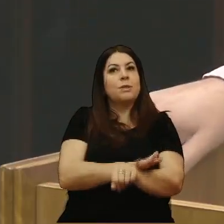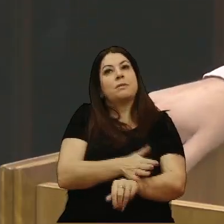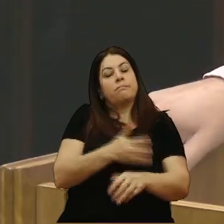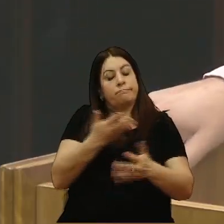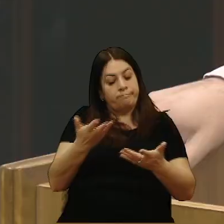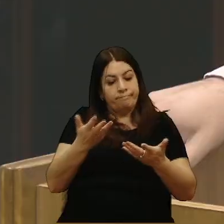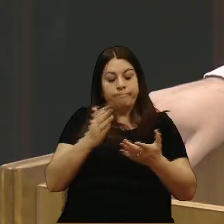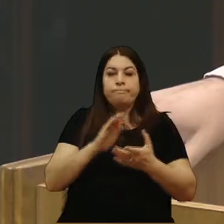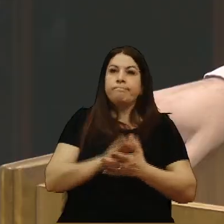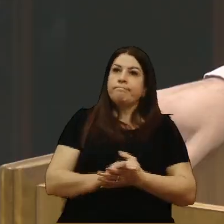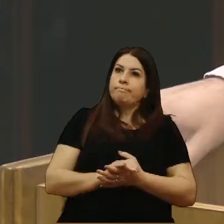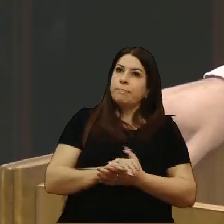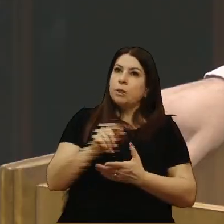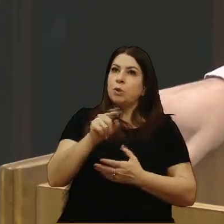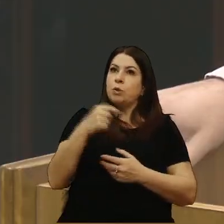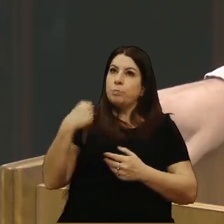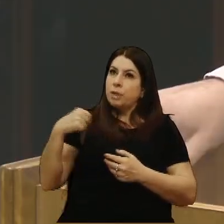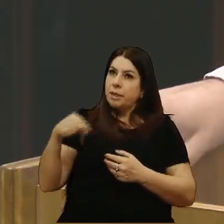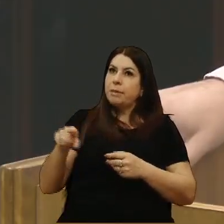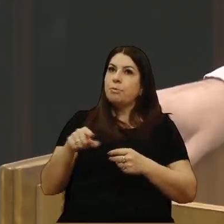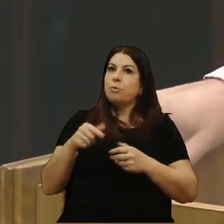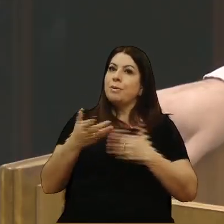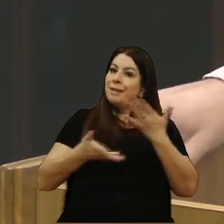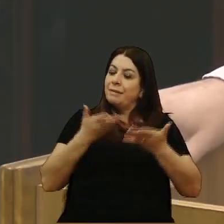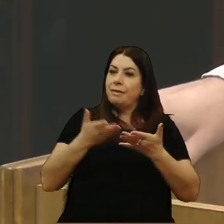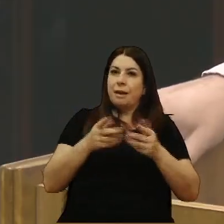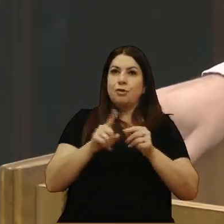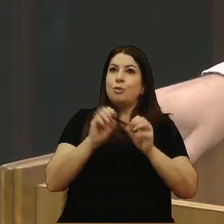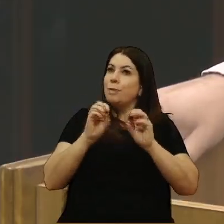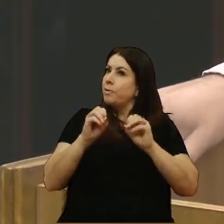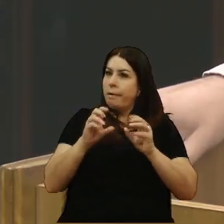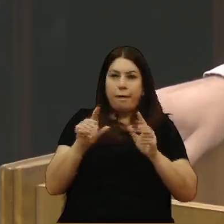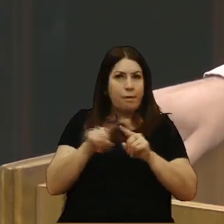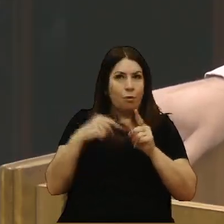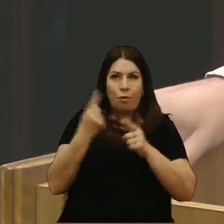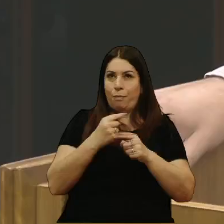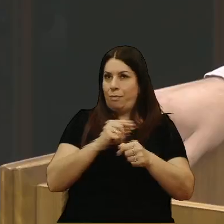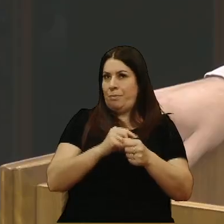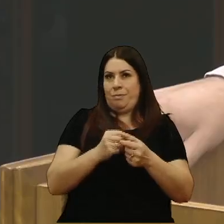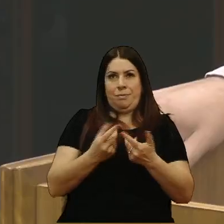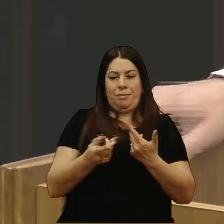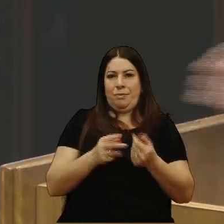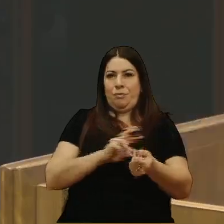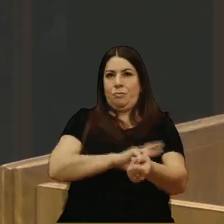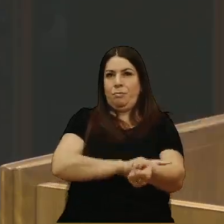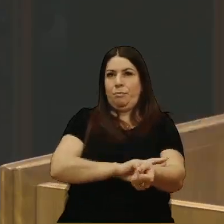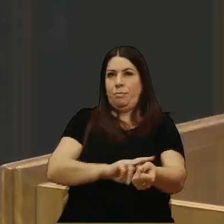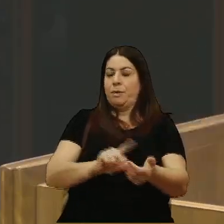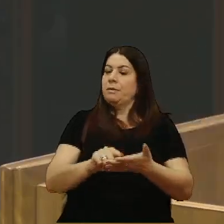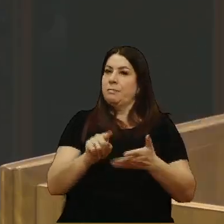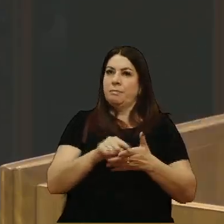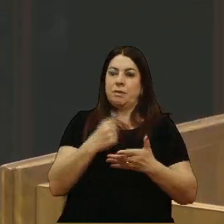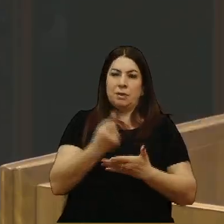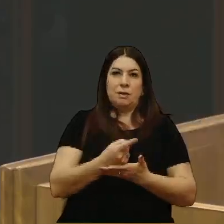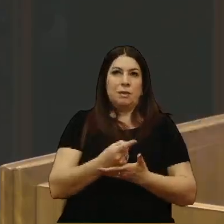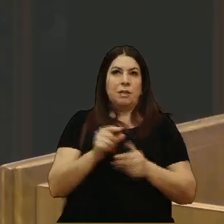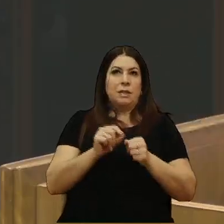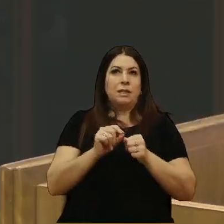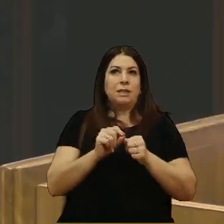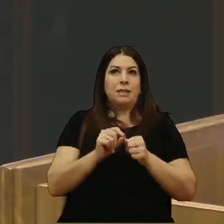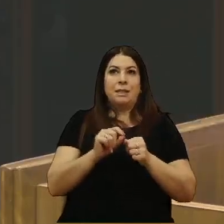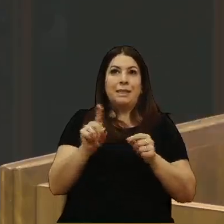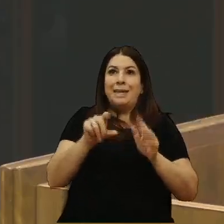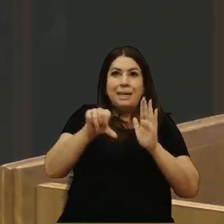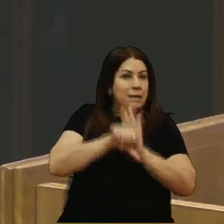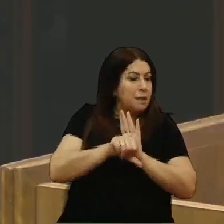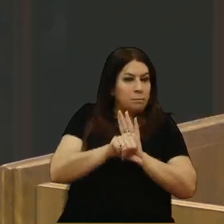bem, nós precisamos tratar de letramento racial, precisamos entender. E crime nós não